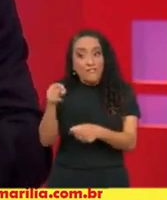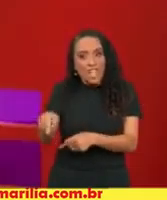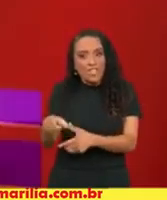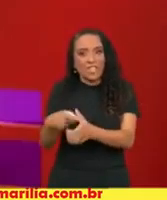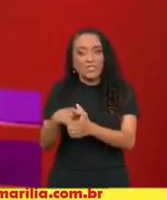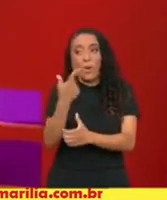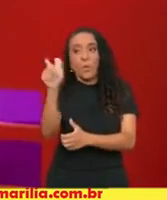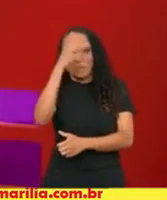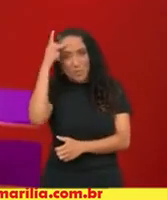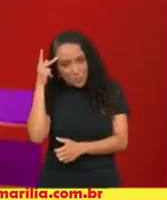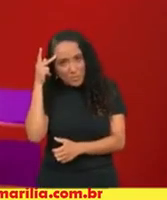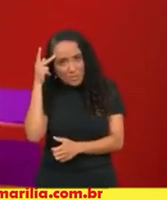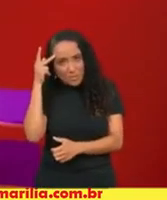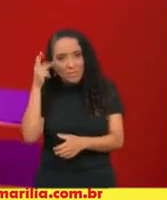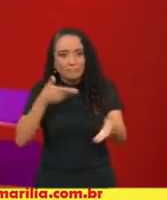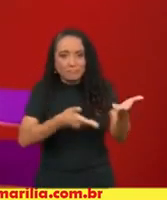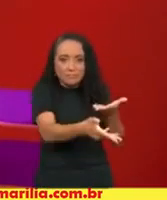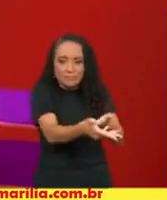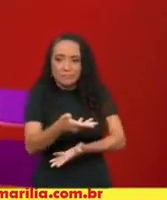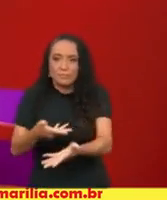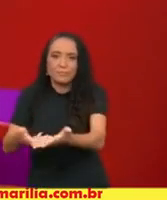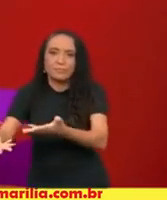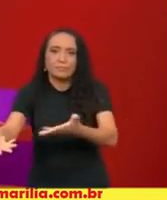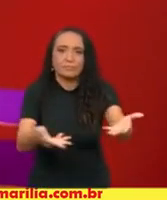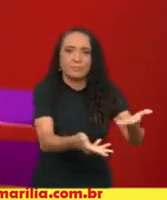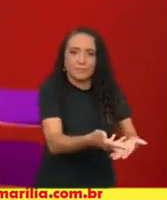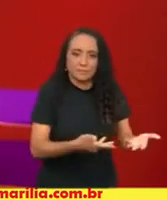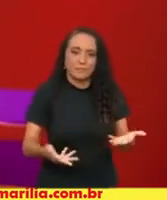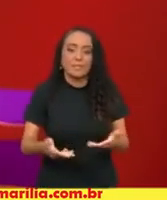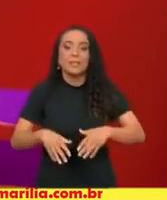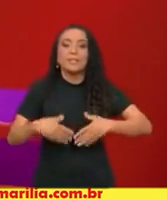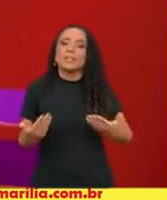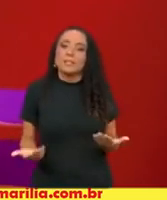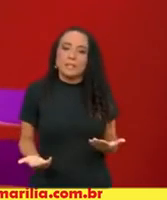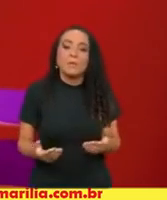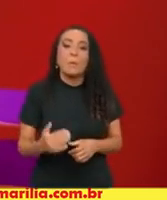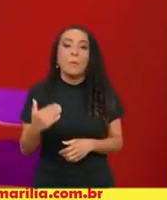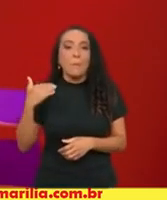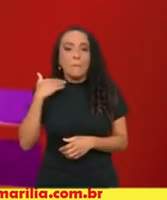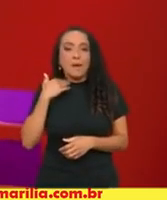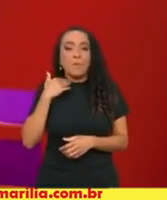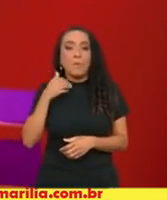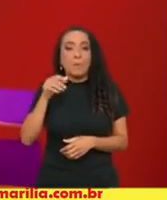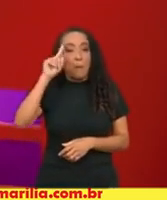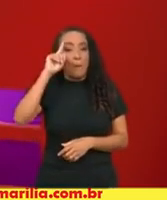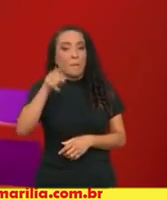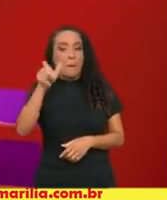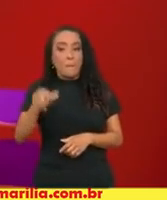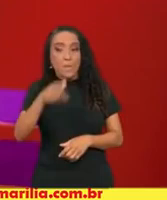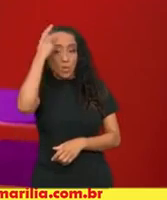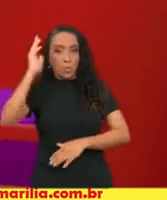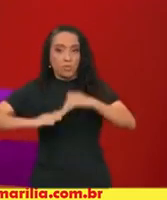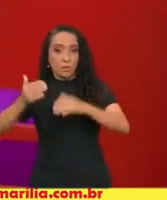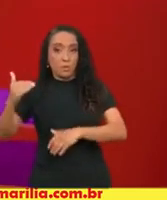pessoas. Com toda a ritualística da época mórbida. Ou seja, o banco vai lá, envia os seus avaliadores à fazenda. Na fazenda, esses